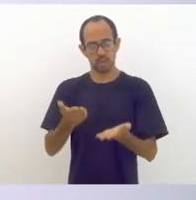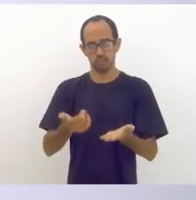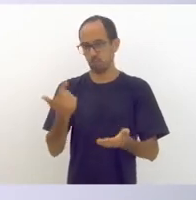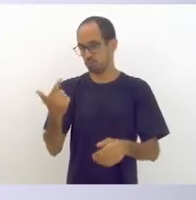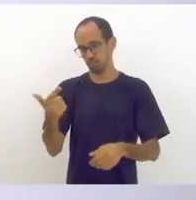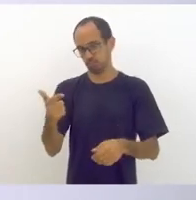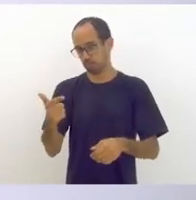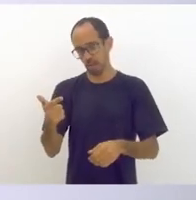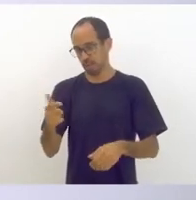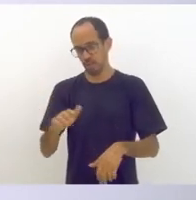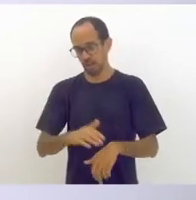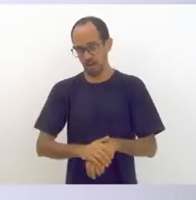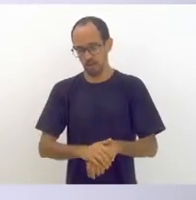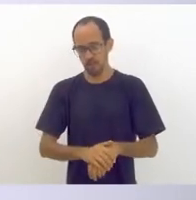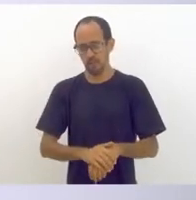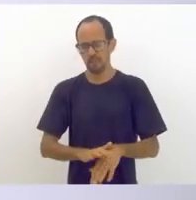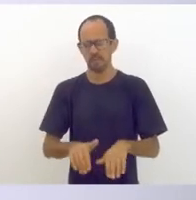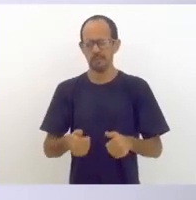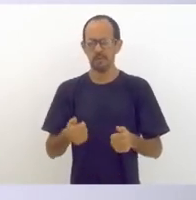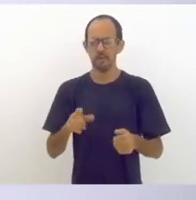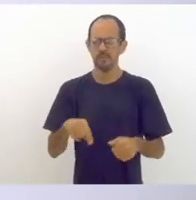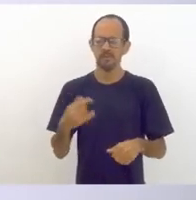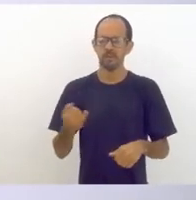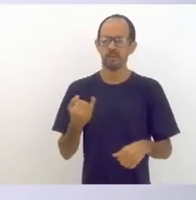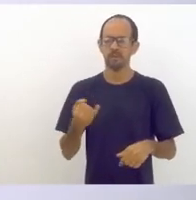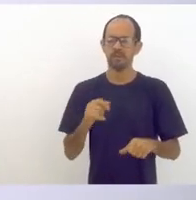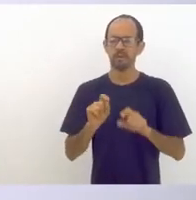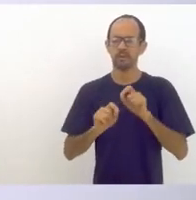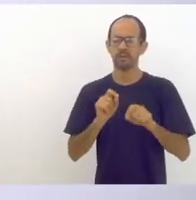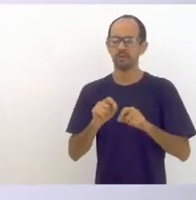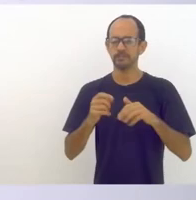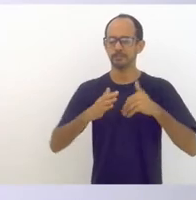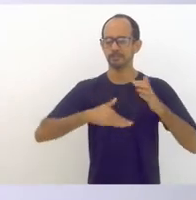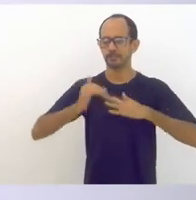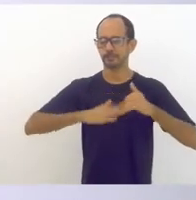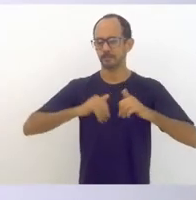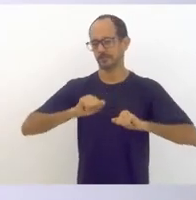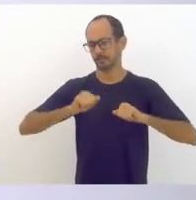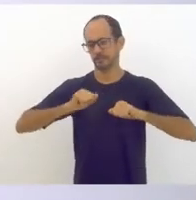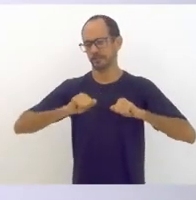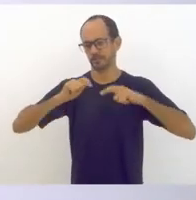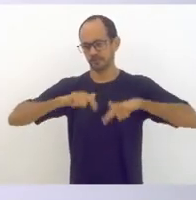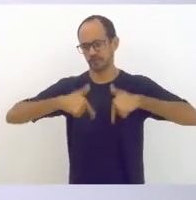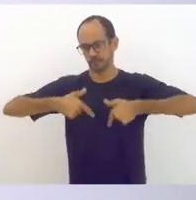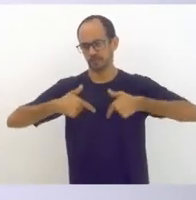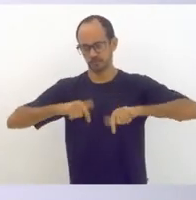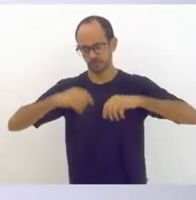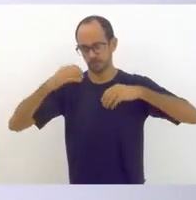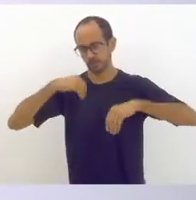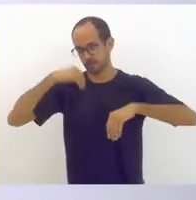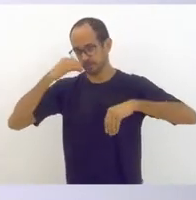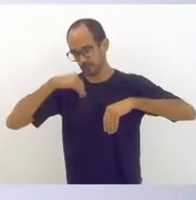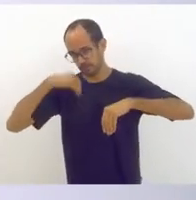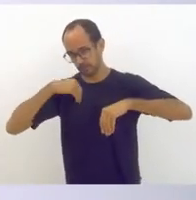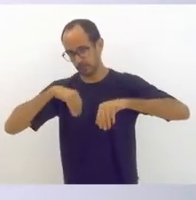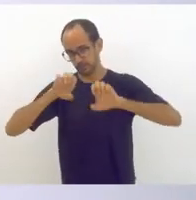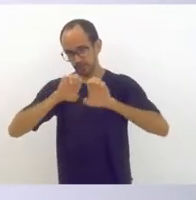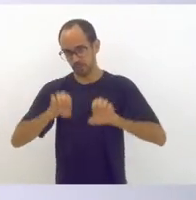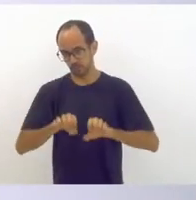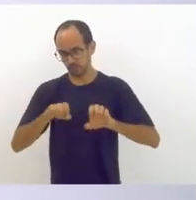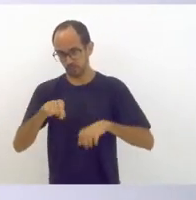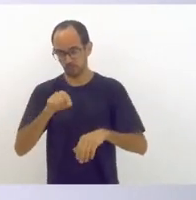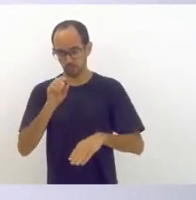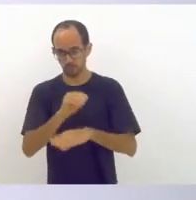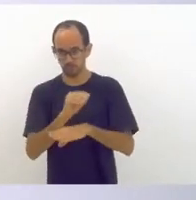vem acontecendo. Então, é muito importante que, antes de qualquer medida que enfraqueça a preservação ambiental, se coloque